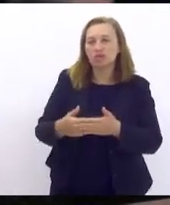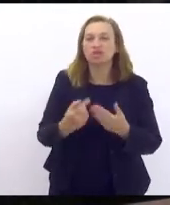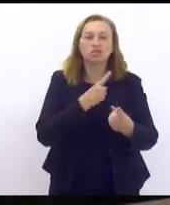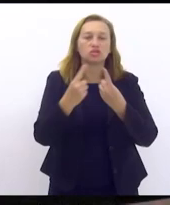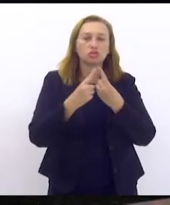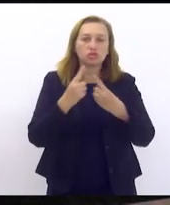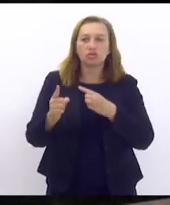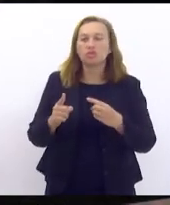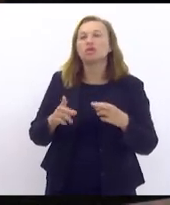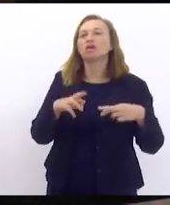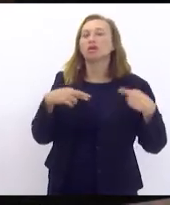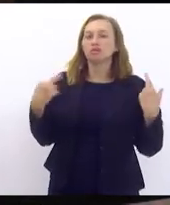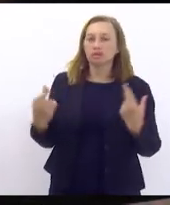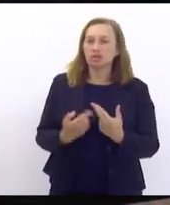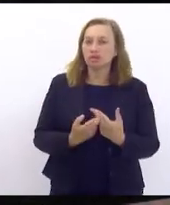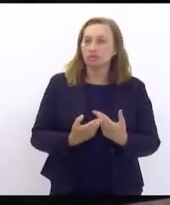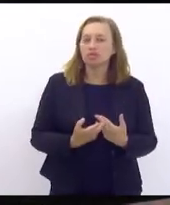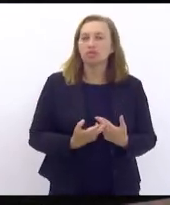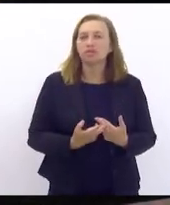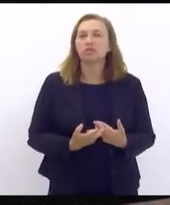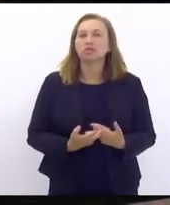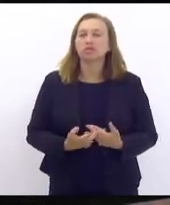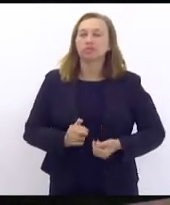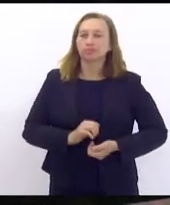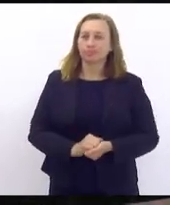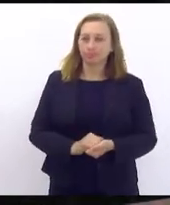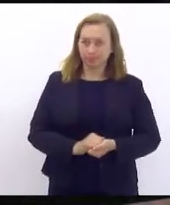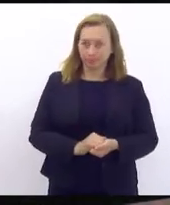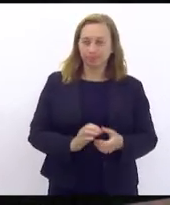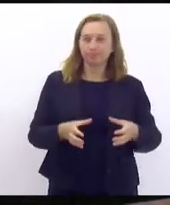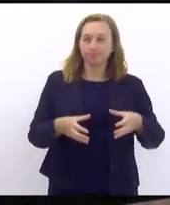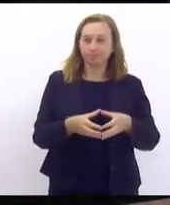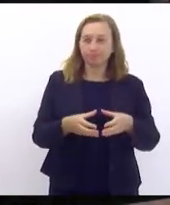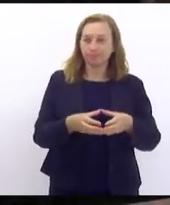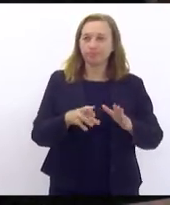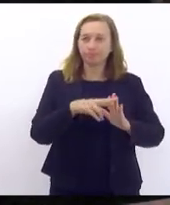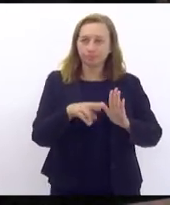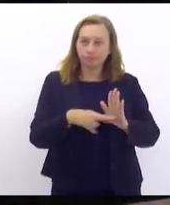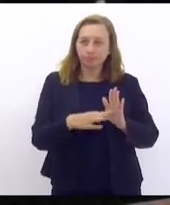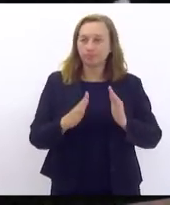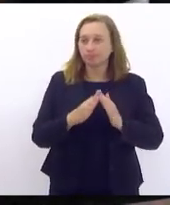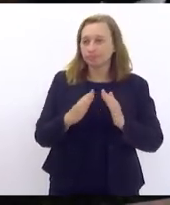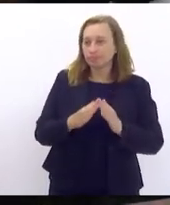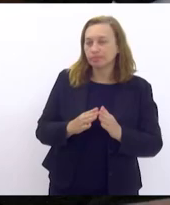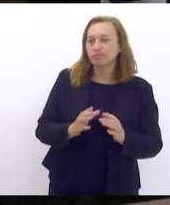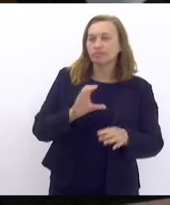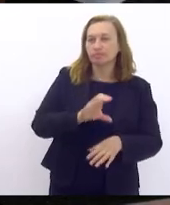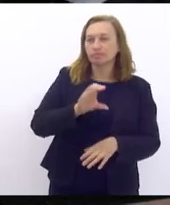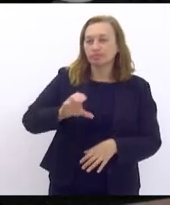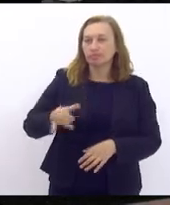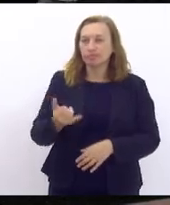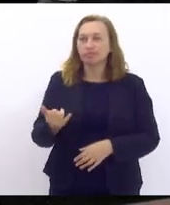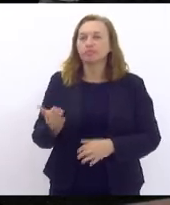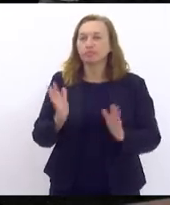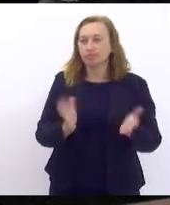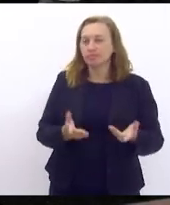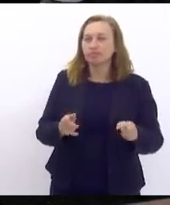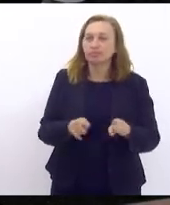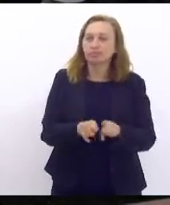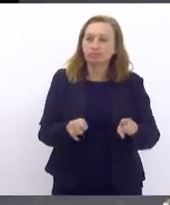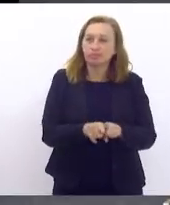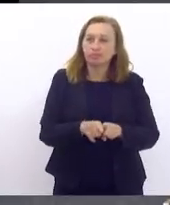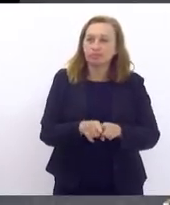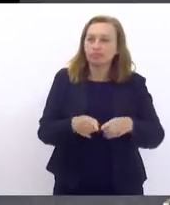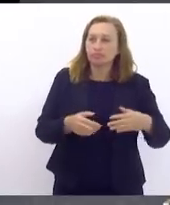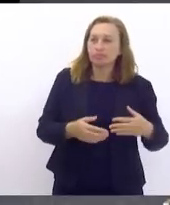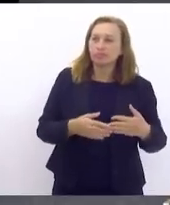as reuniões no âmbito da Comissão de Normas Internas, da CCJ, e hoje presente aqui, trazendo a